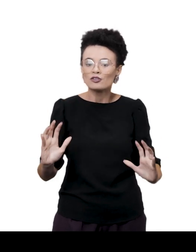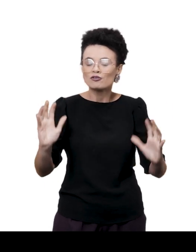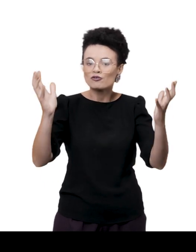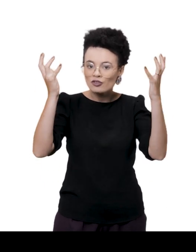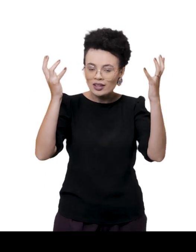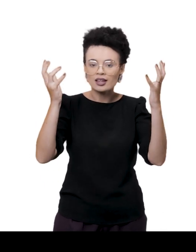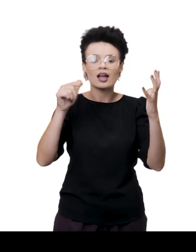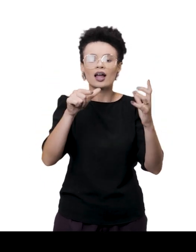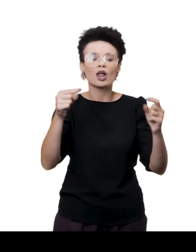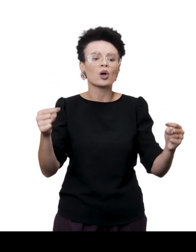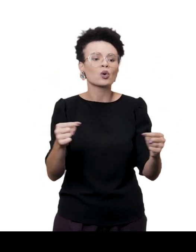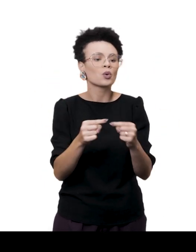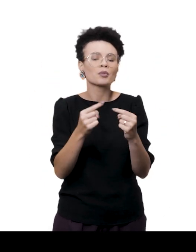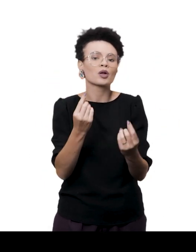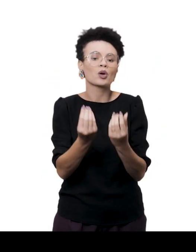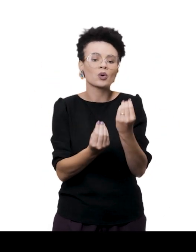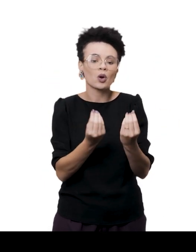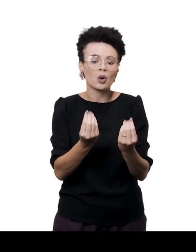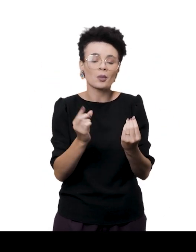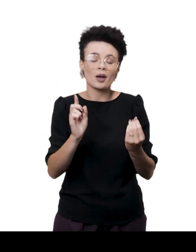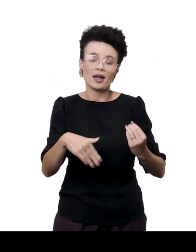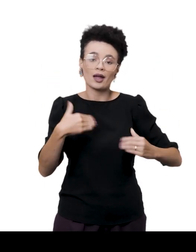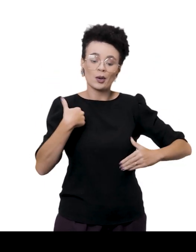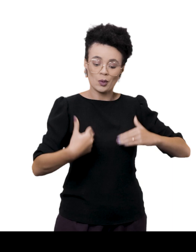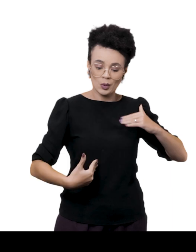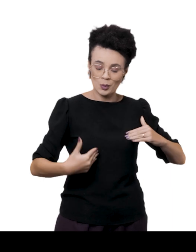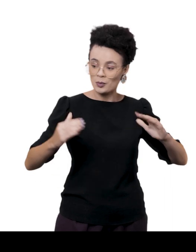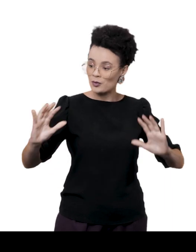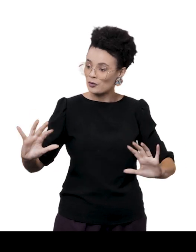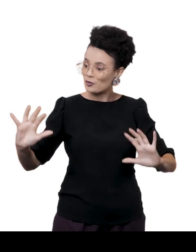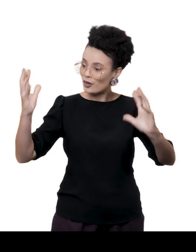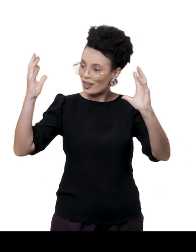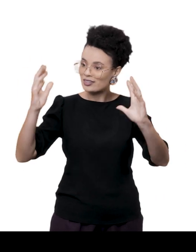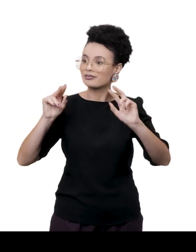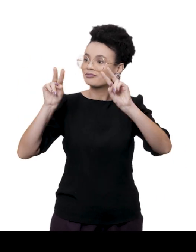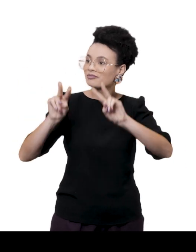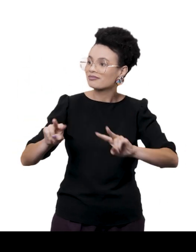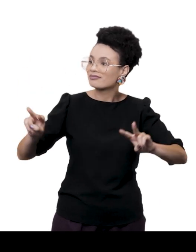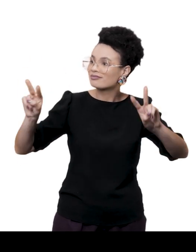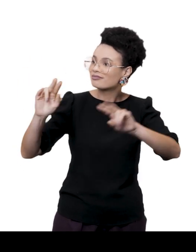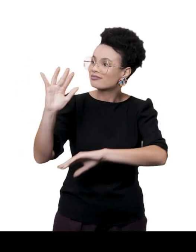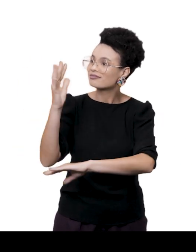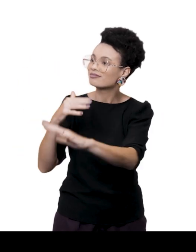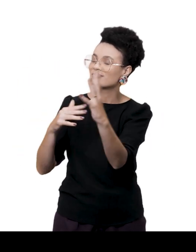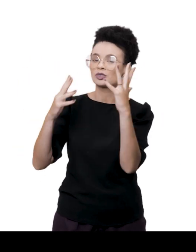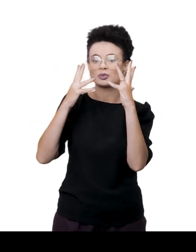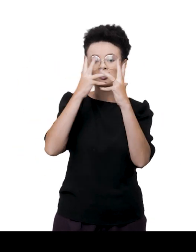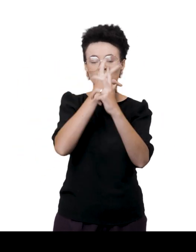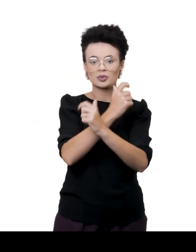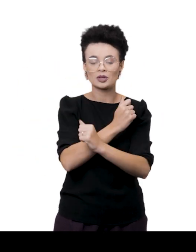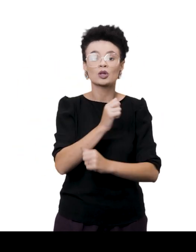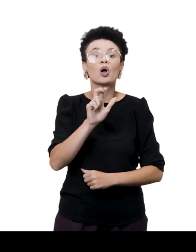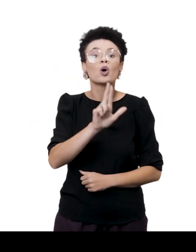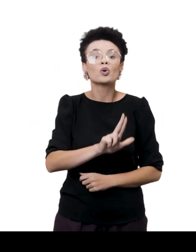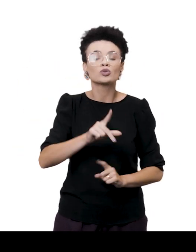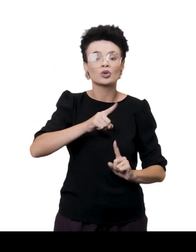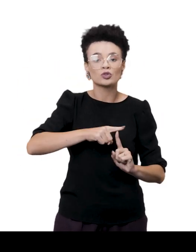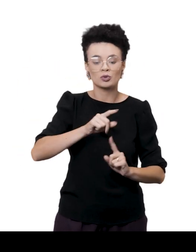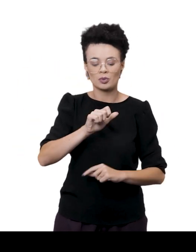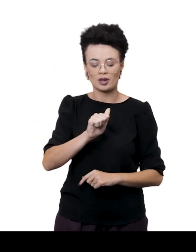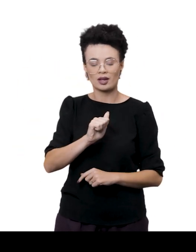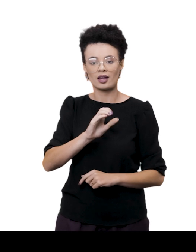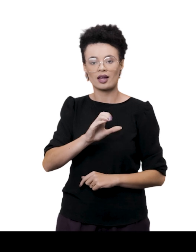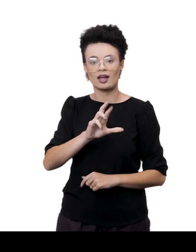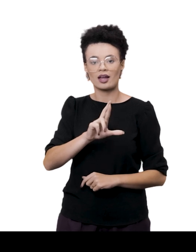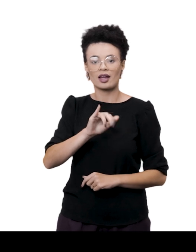faz parte de um conjunto que articula corpo, celebração e paisagem. Executada com tinta acrílica sobre